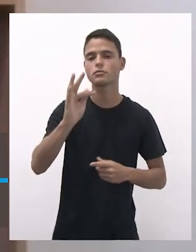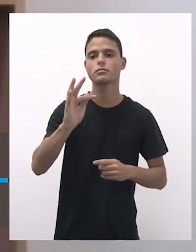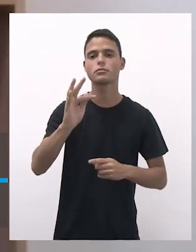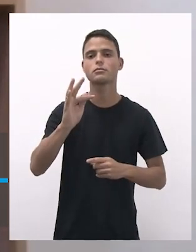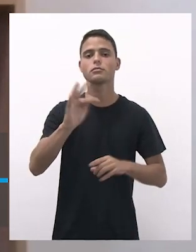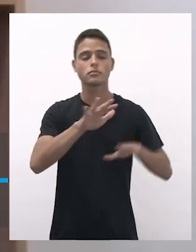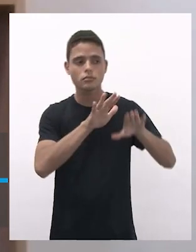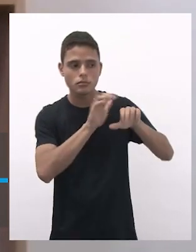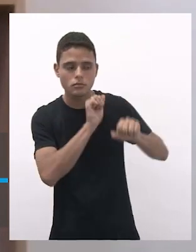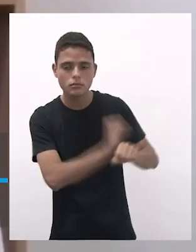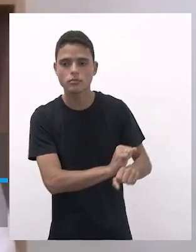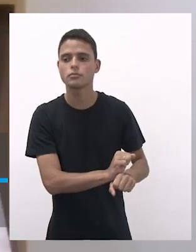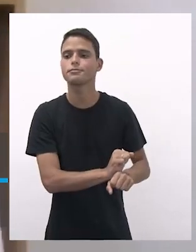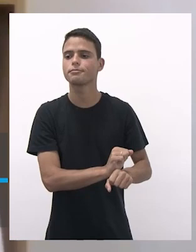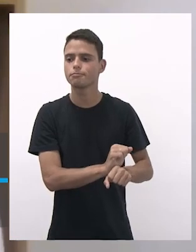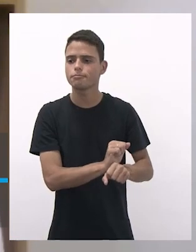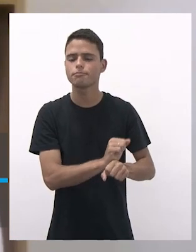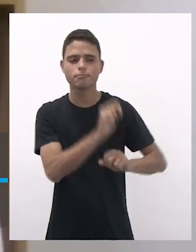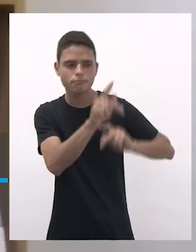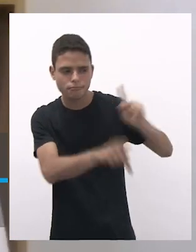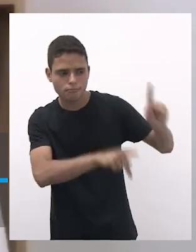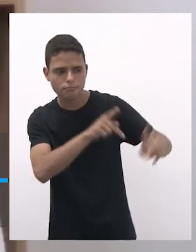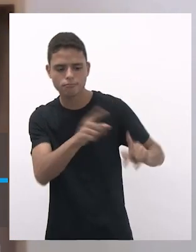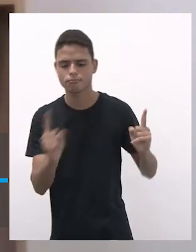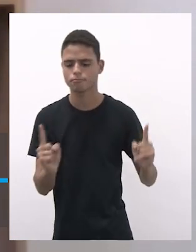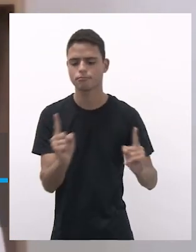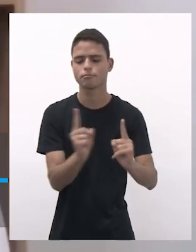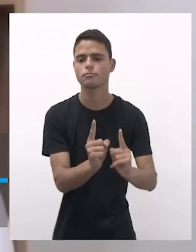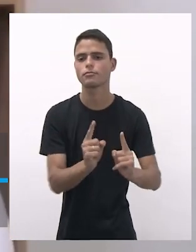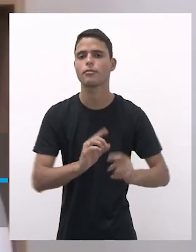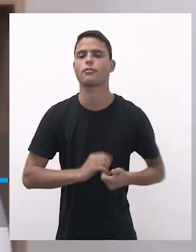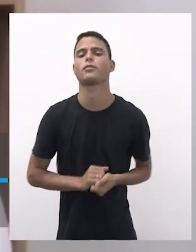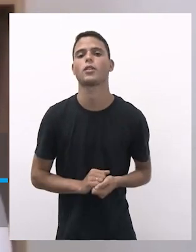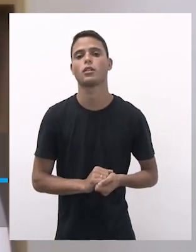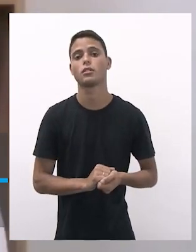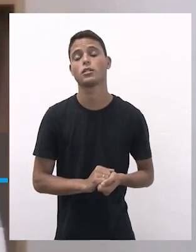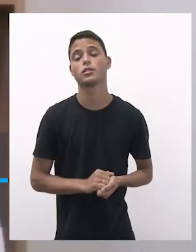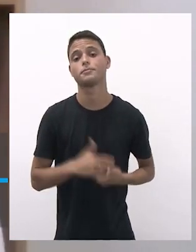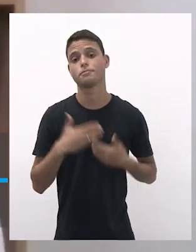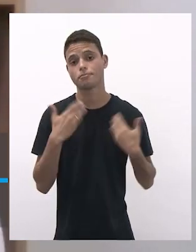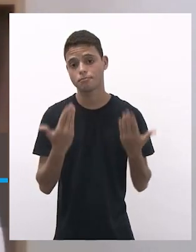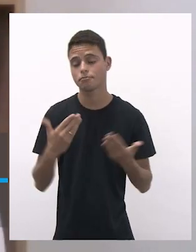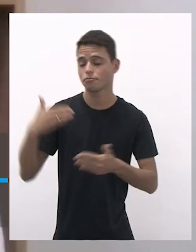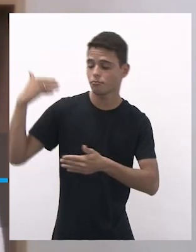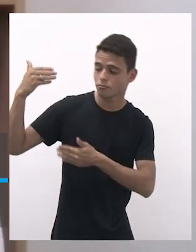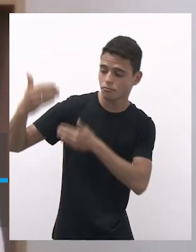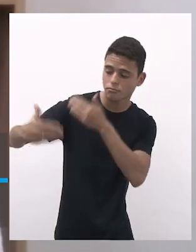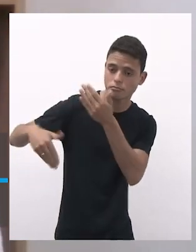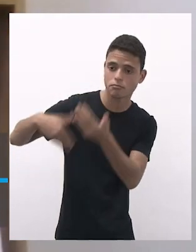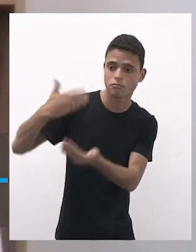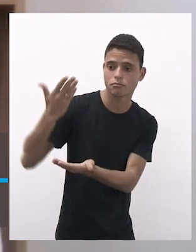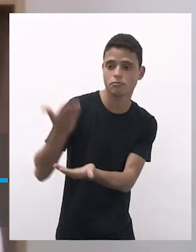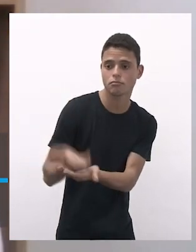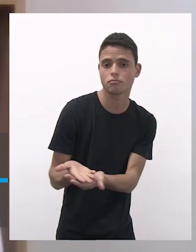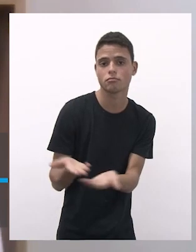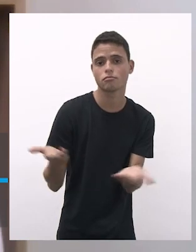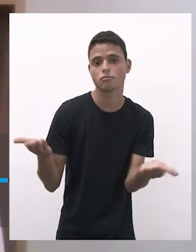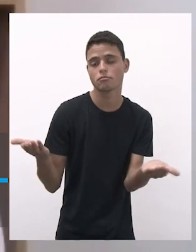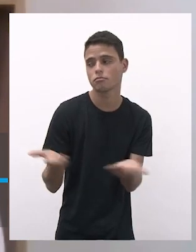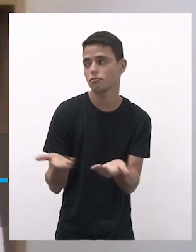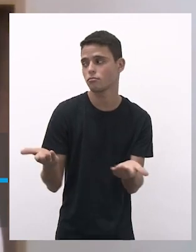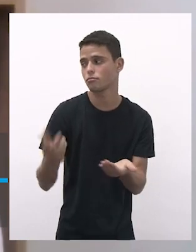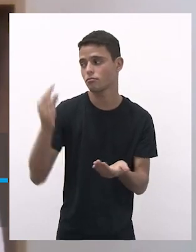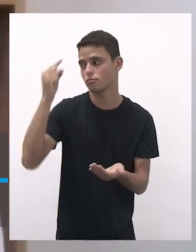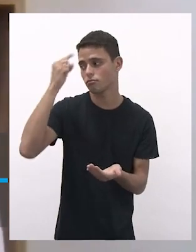ficassem restritas a um público pequeno, né? E até por toda a minha trajetória, eu pensava